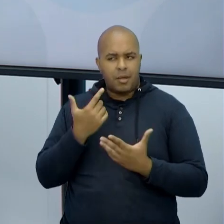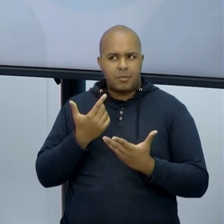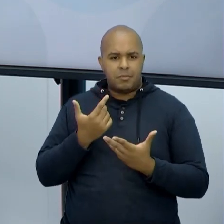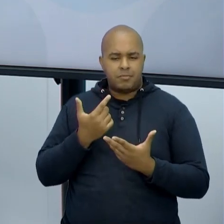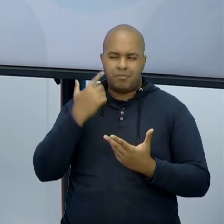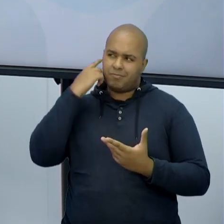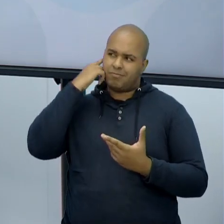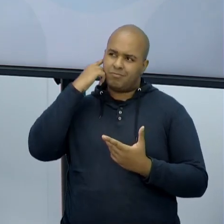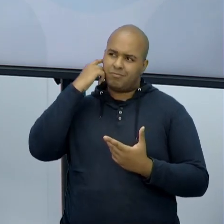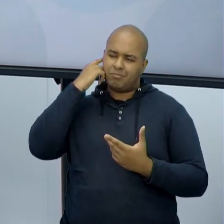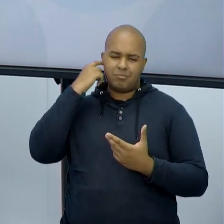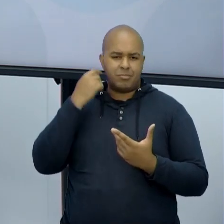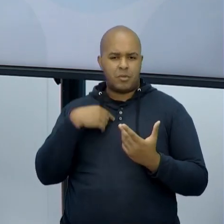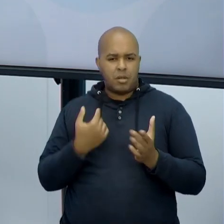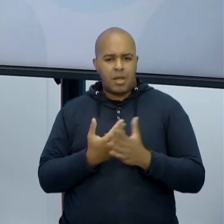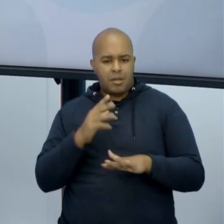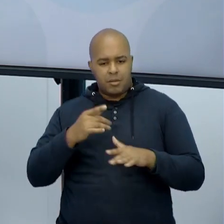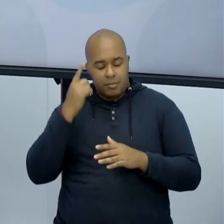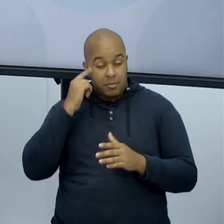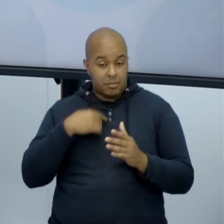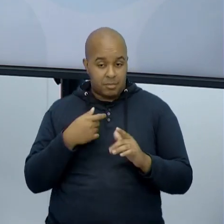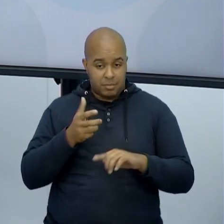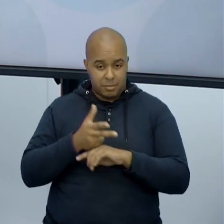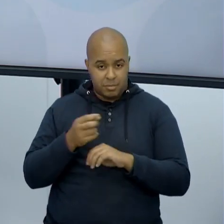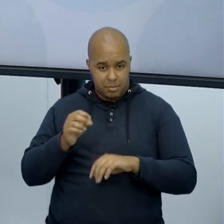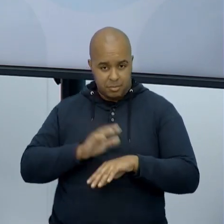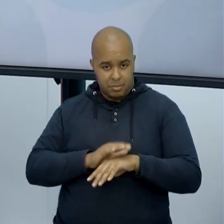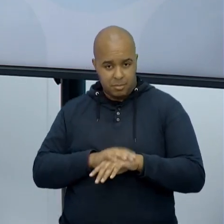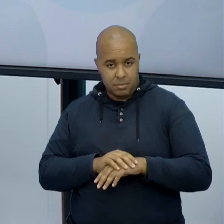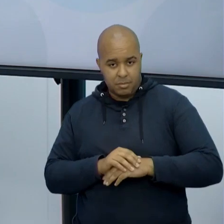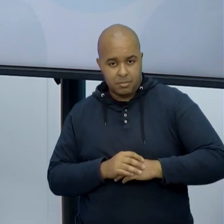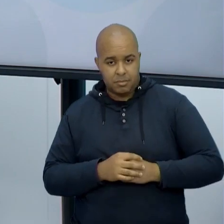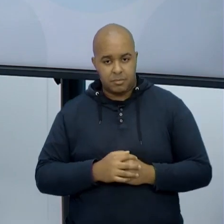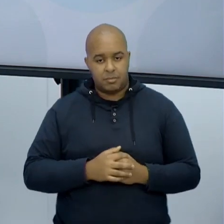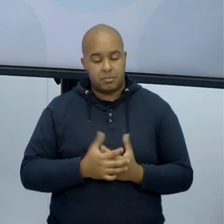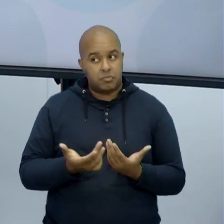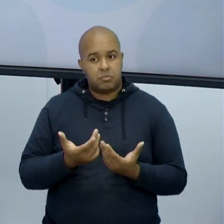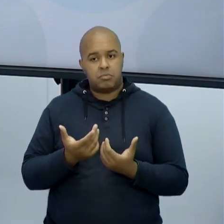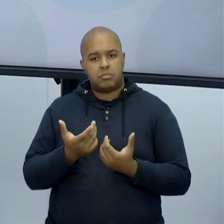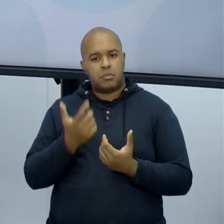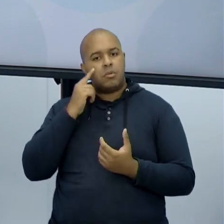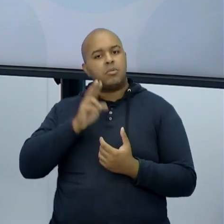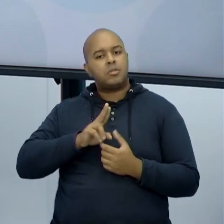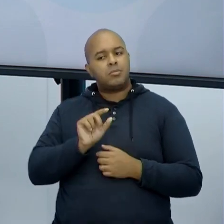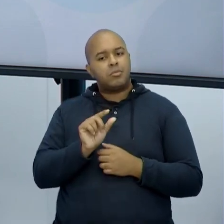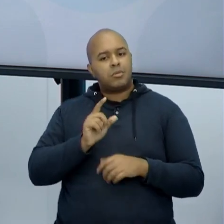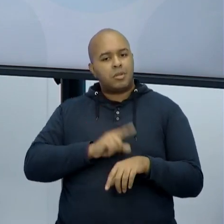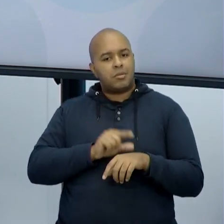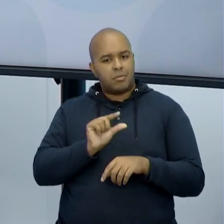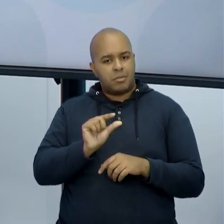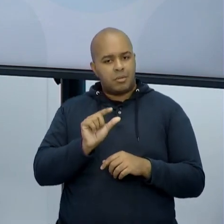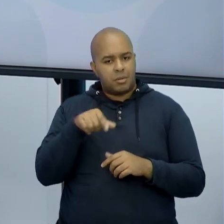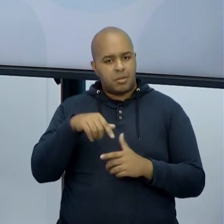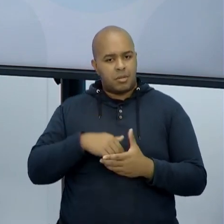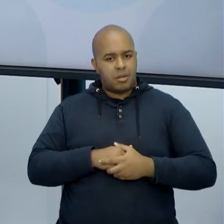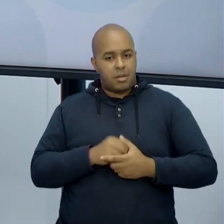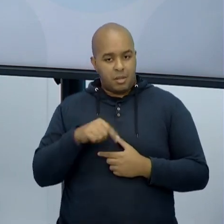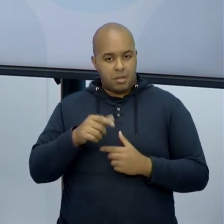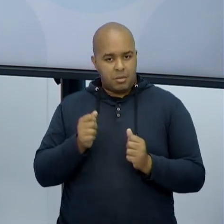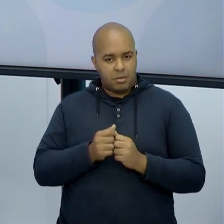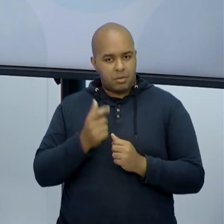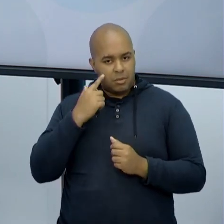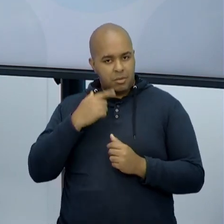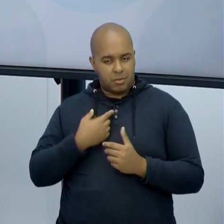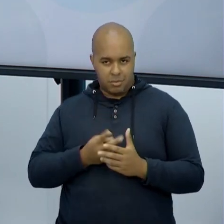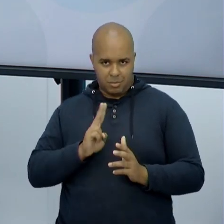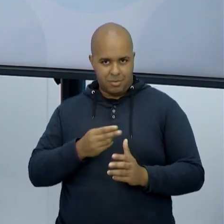uma ideia na cabeça, uma câmera na mão. Tá? Então, eu vou usar esse pouquinho de tempo que me resta aqui. Eu estou